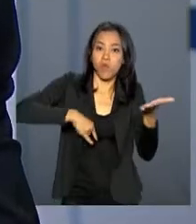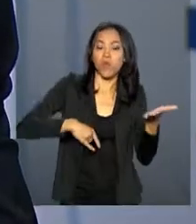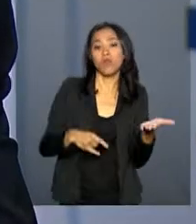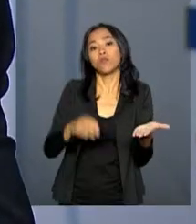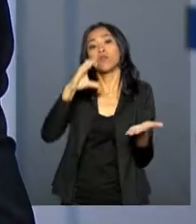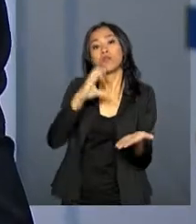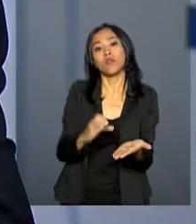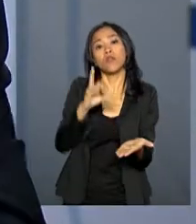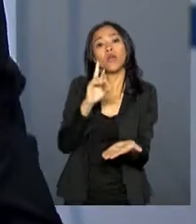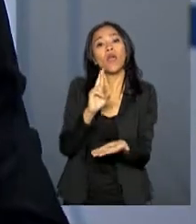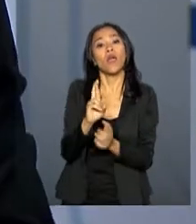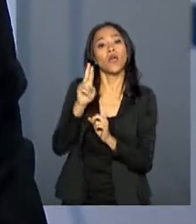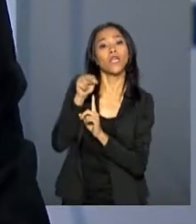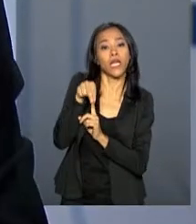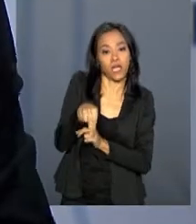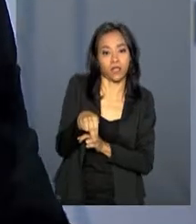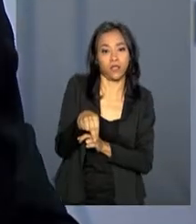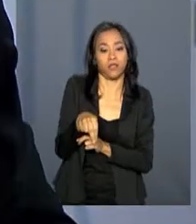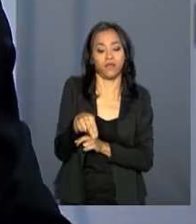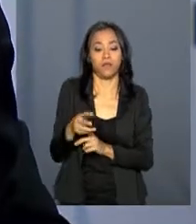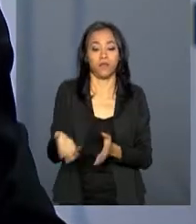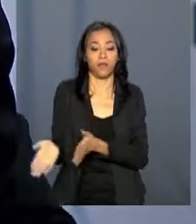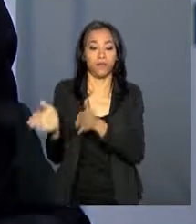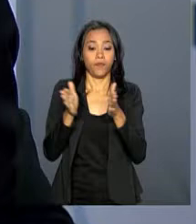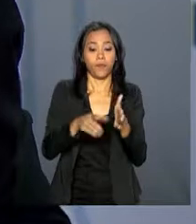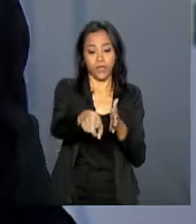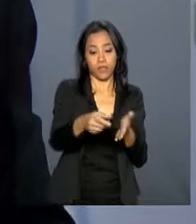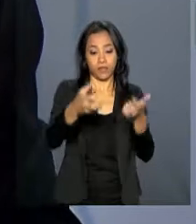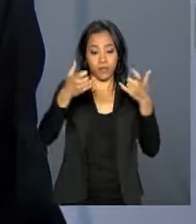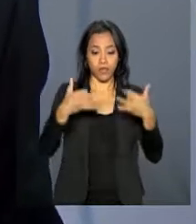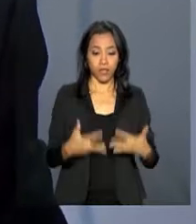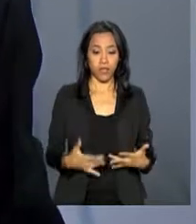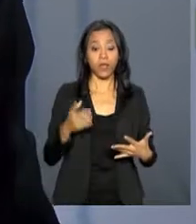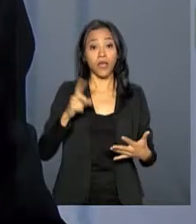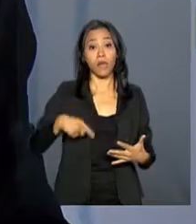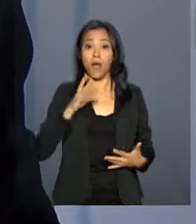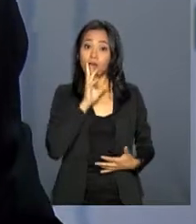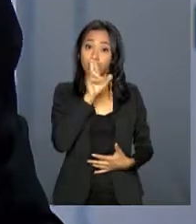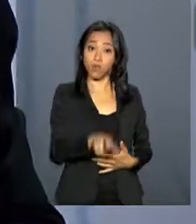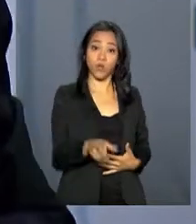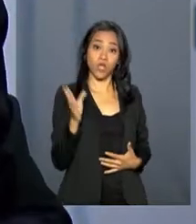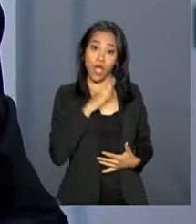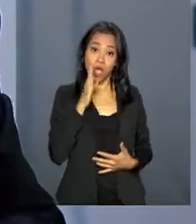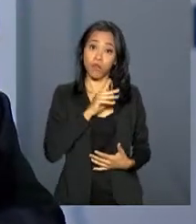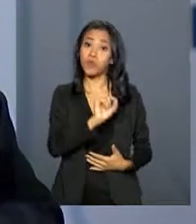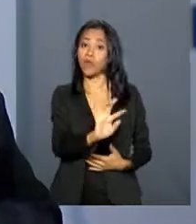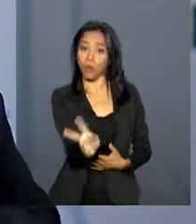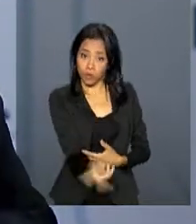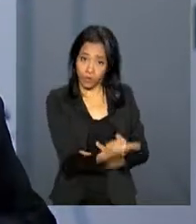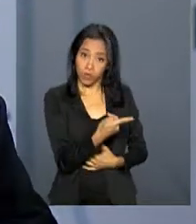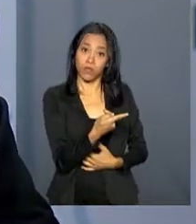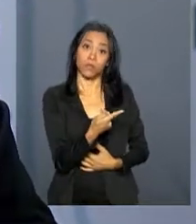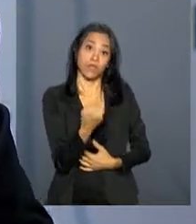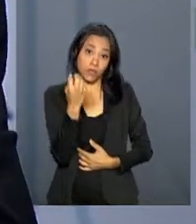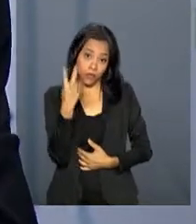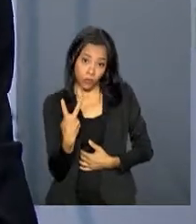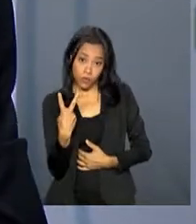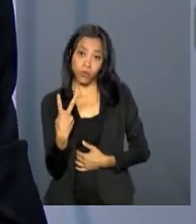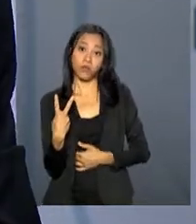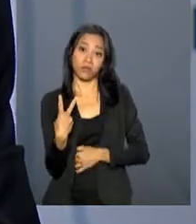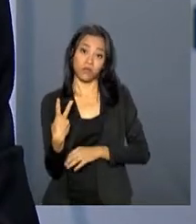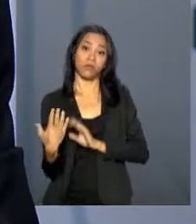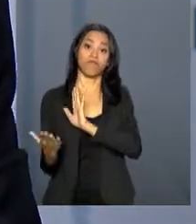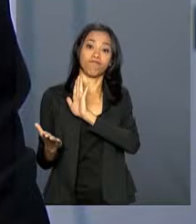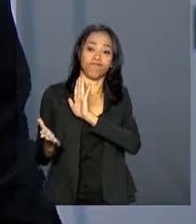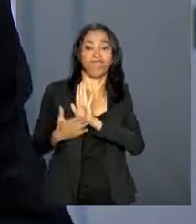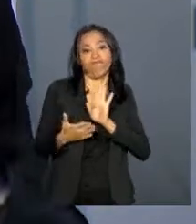pra nós é uma resposta imediata a essa situação e acreditamos que com essas duas medidas nós